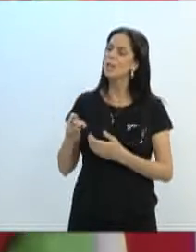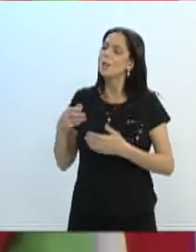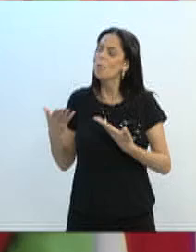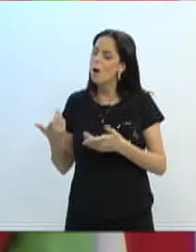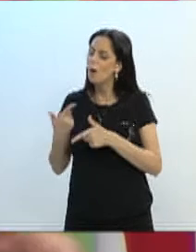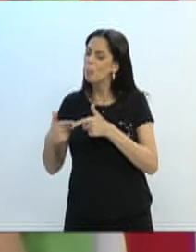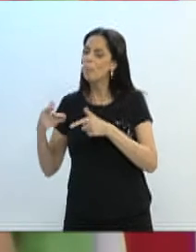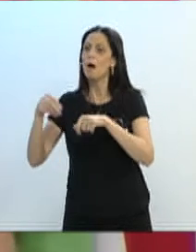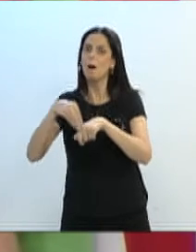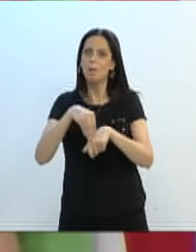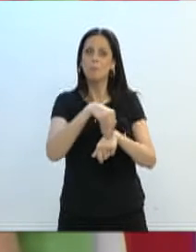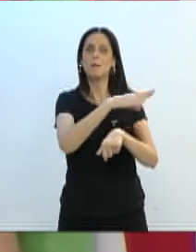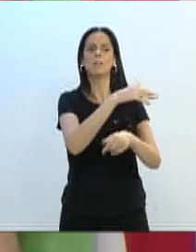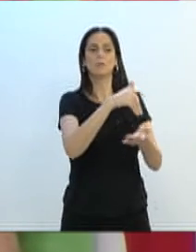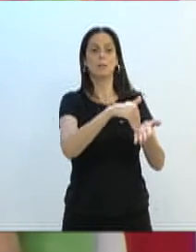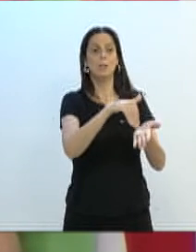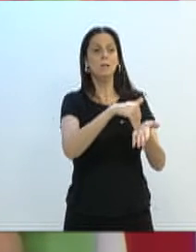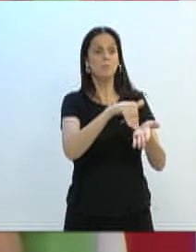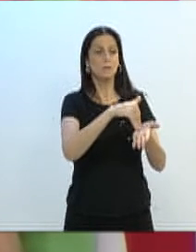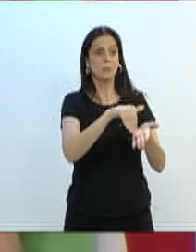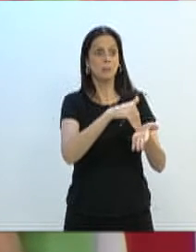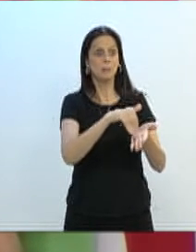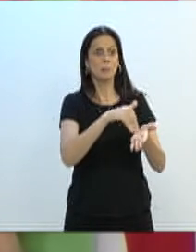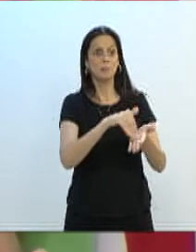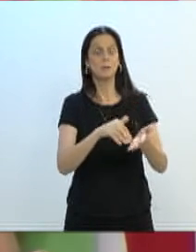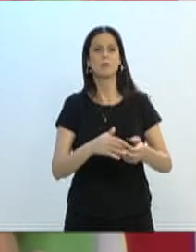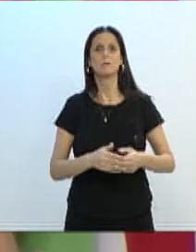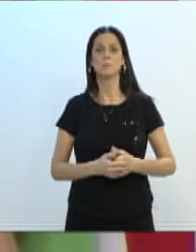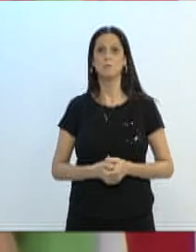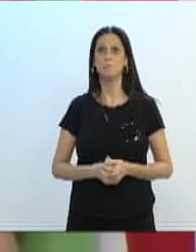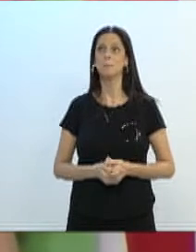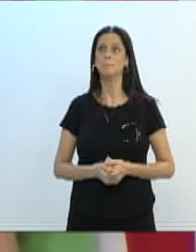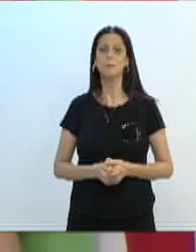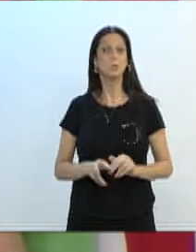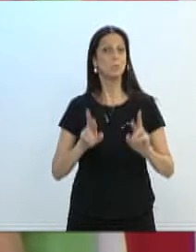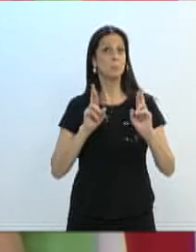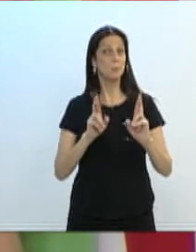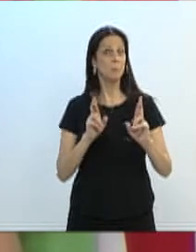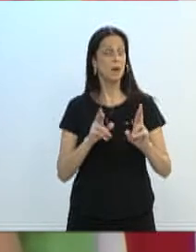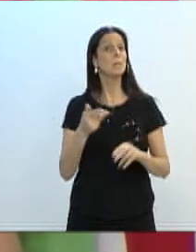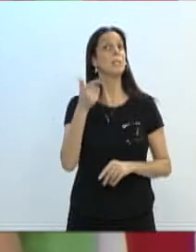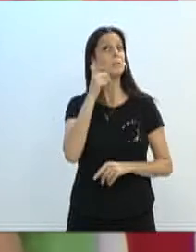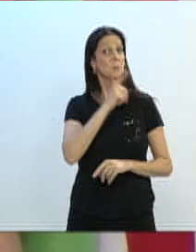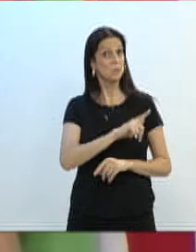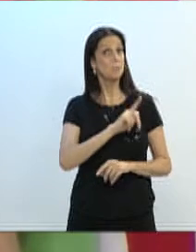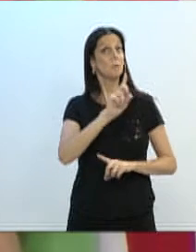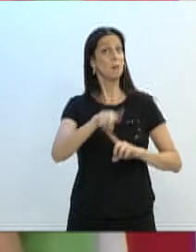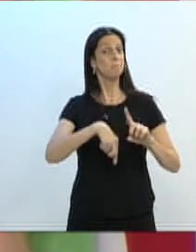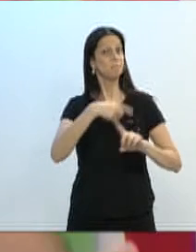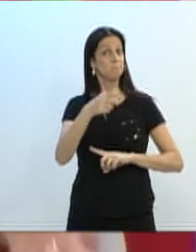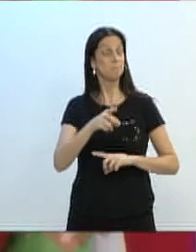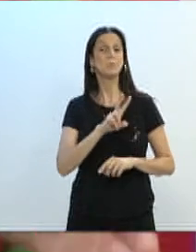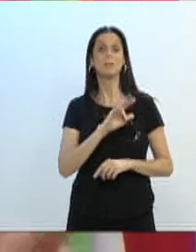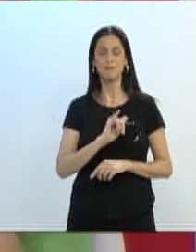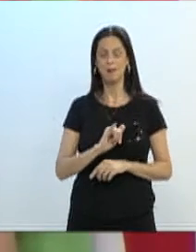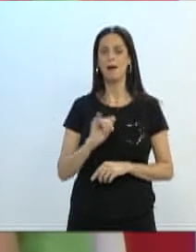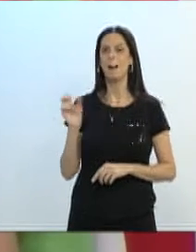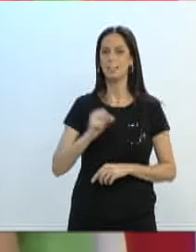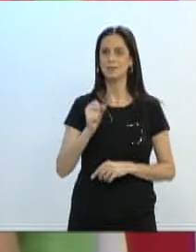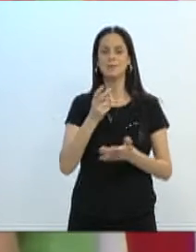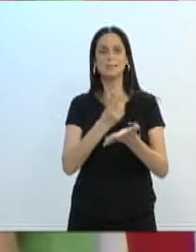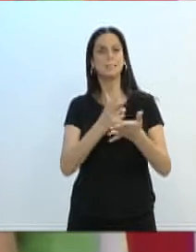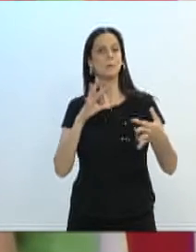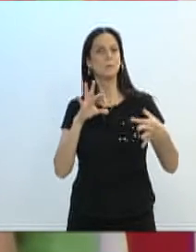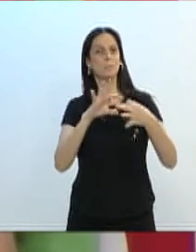a parceria do Executivo Municipal. Espero que as indicações surtam efeito, a gente vai monitorar e auxiliar o Executivo para a